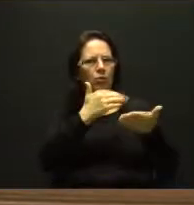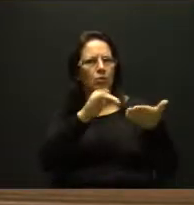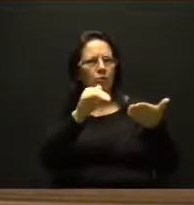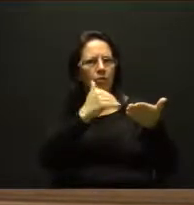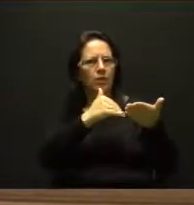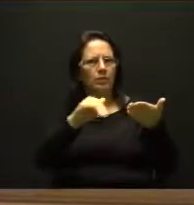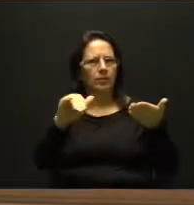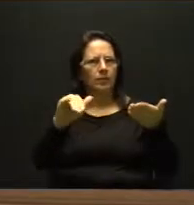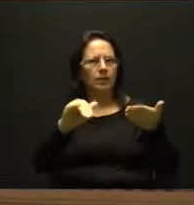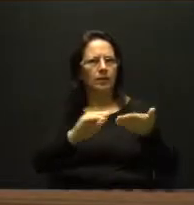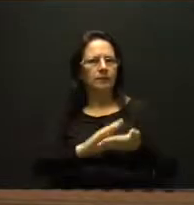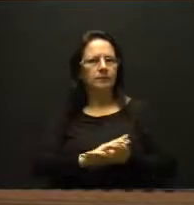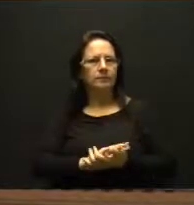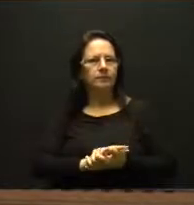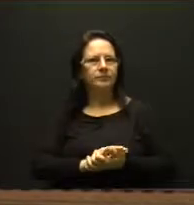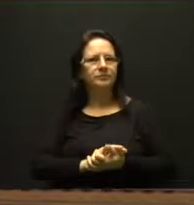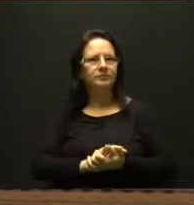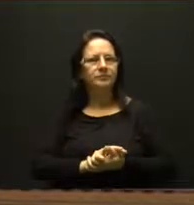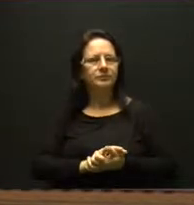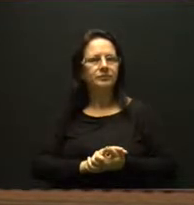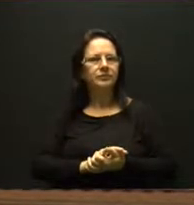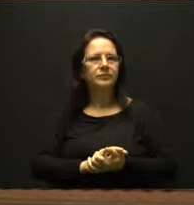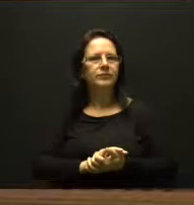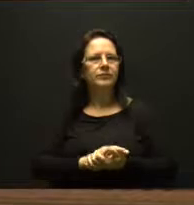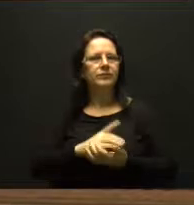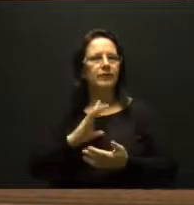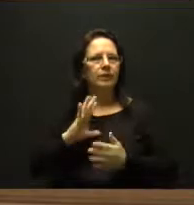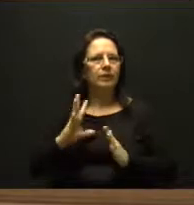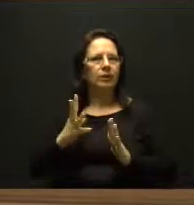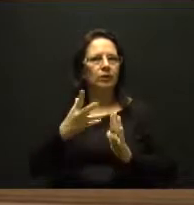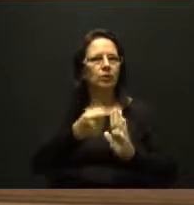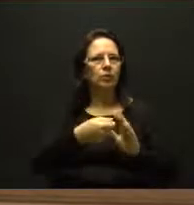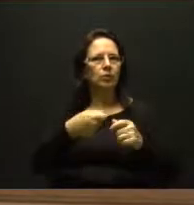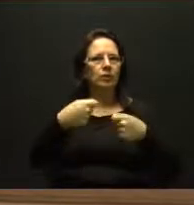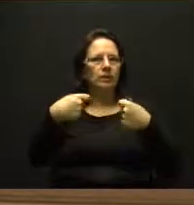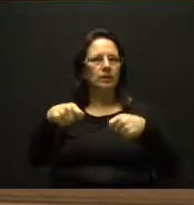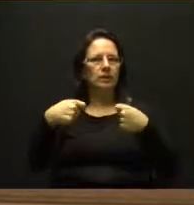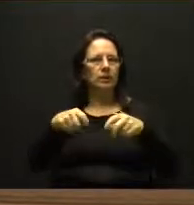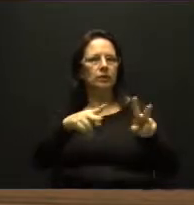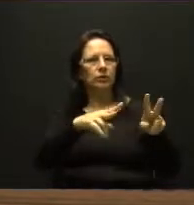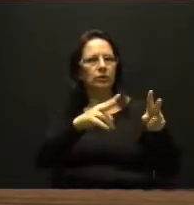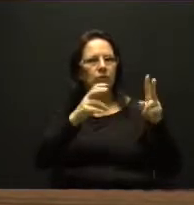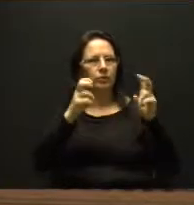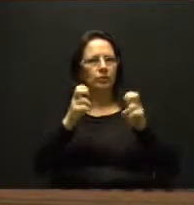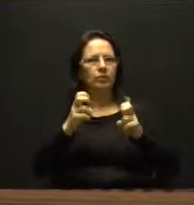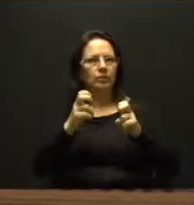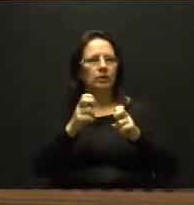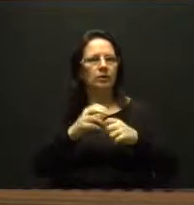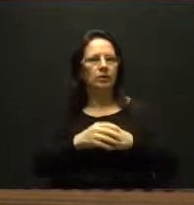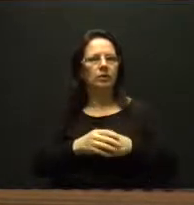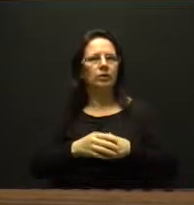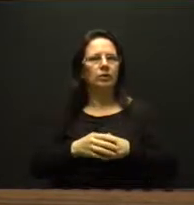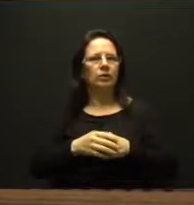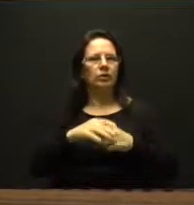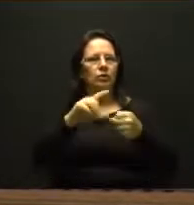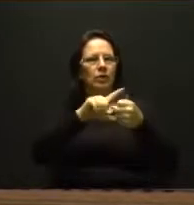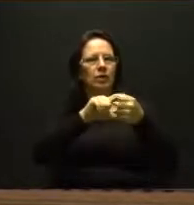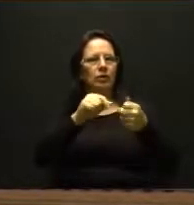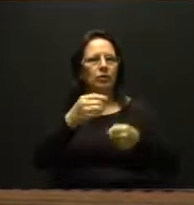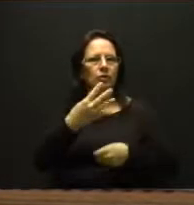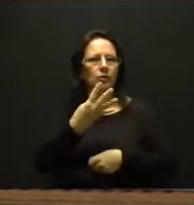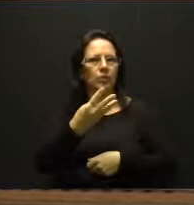normal tramitação da matéria ameno com tudo na necessidade da observação do preconizado pelo artigo